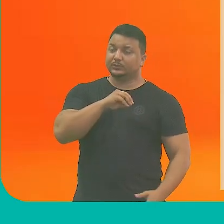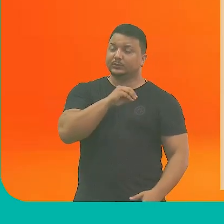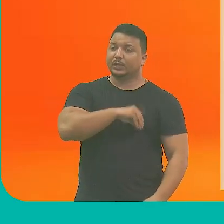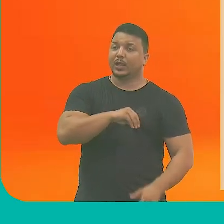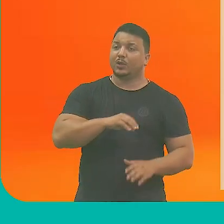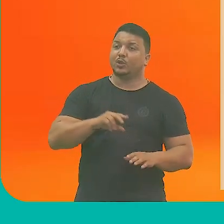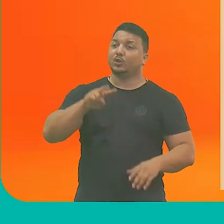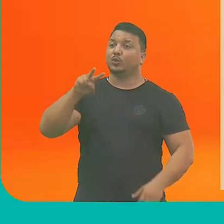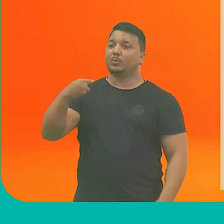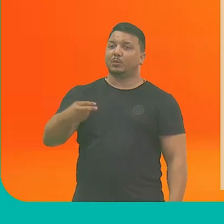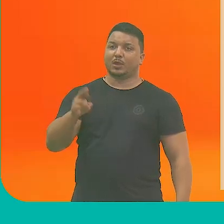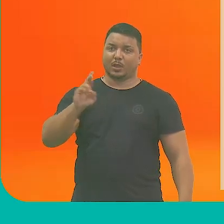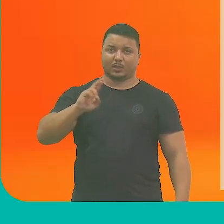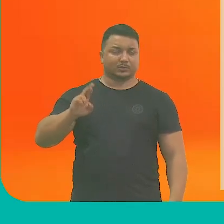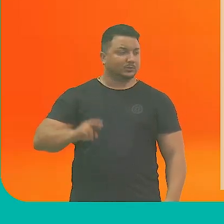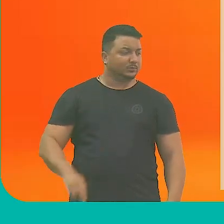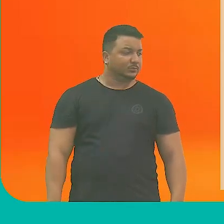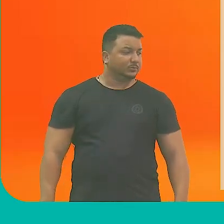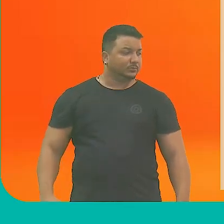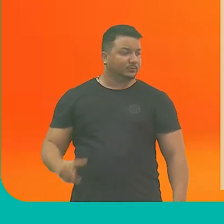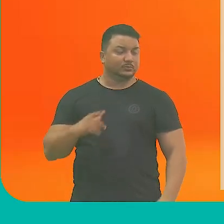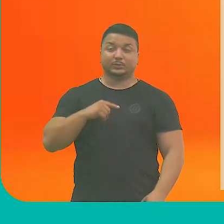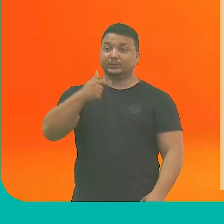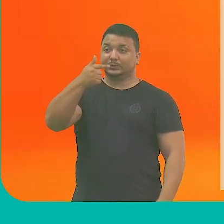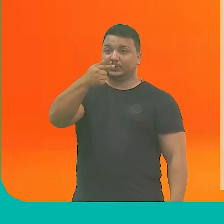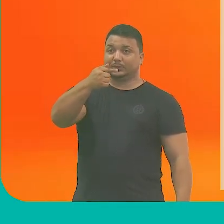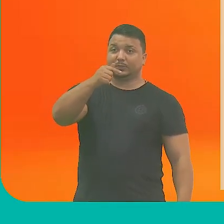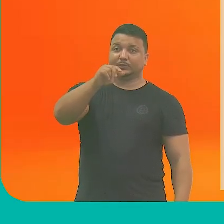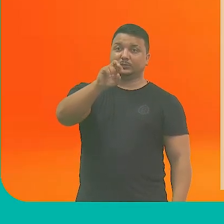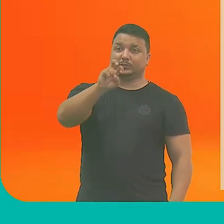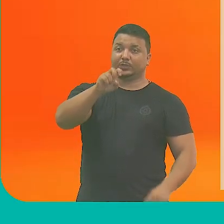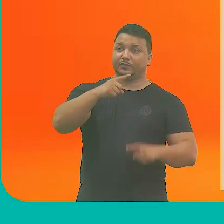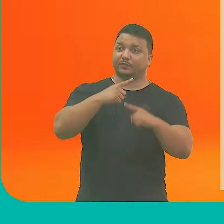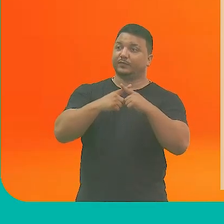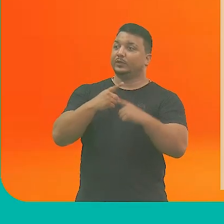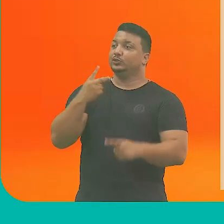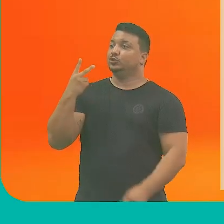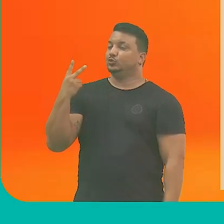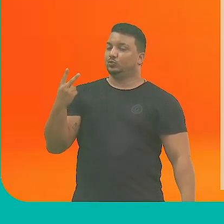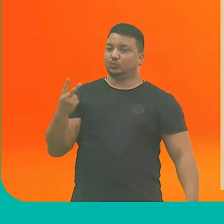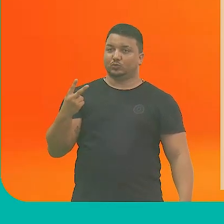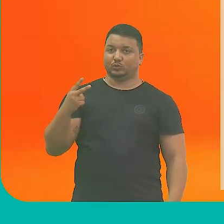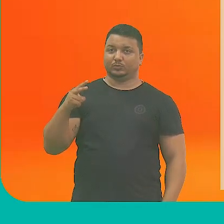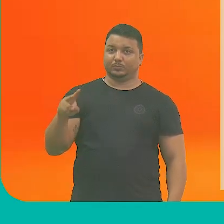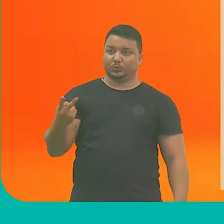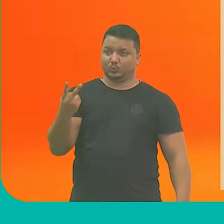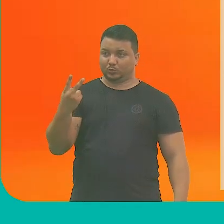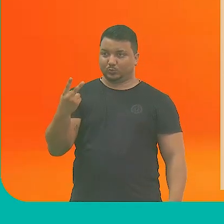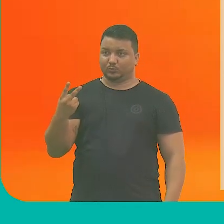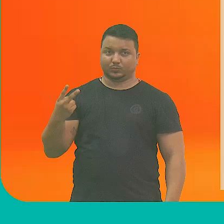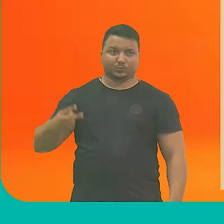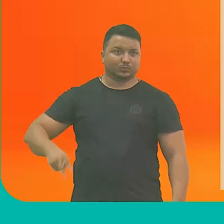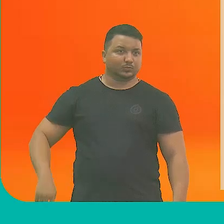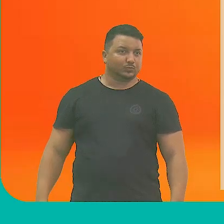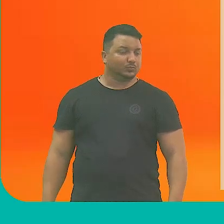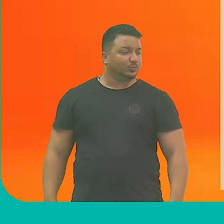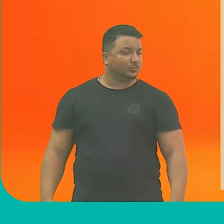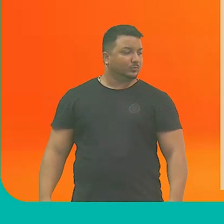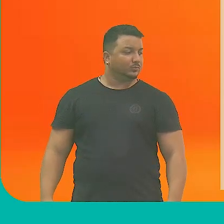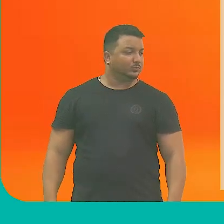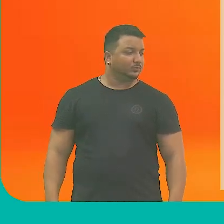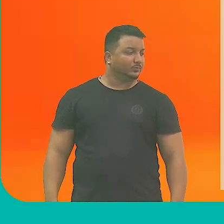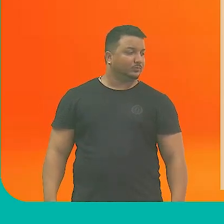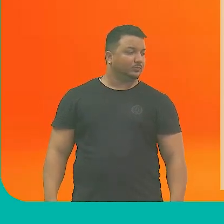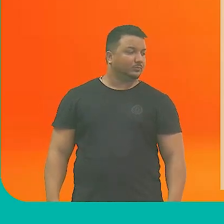R$ 2.000 cada um? Então eu vou pegar 75 vezes 2.000. Então